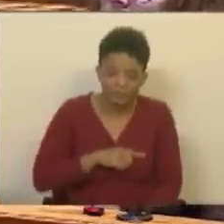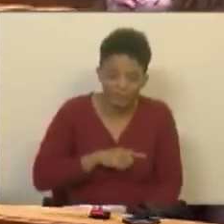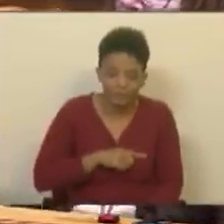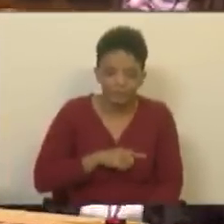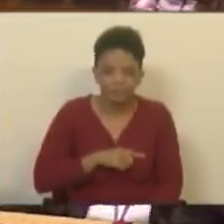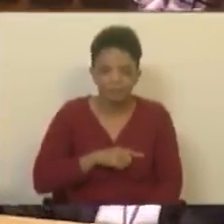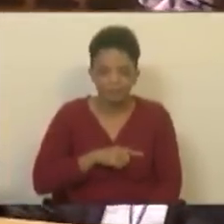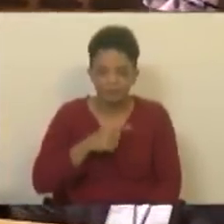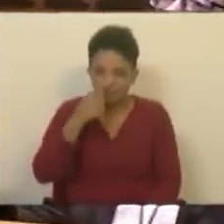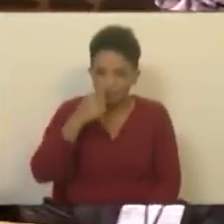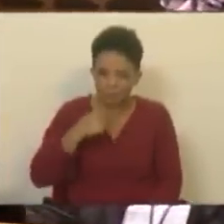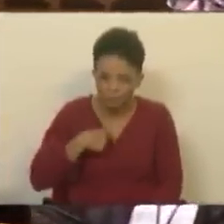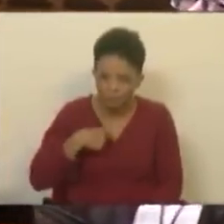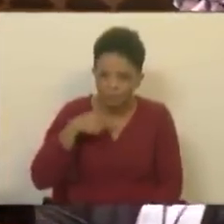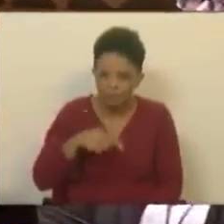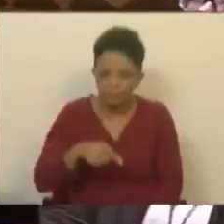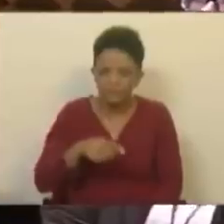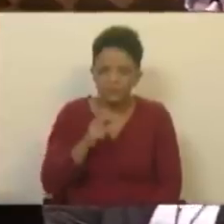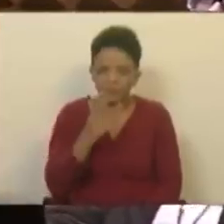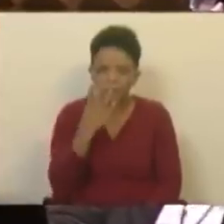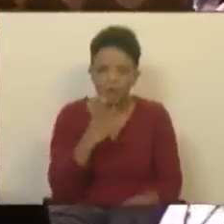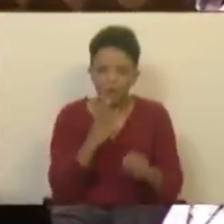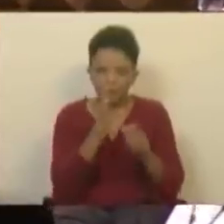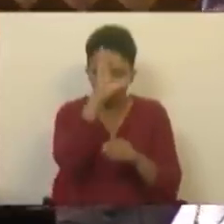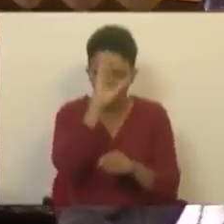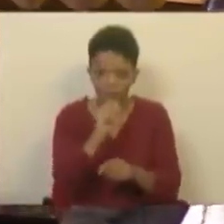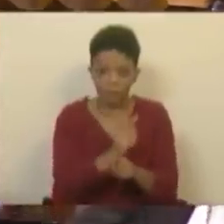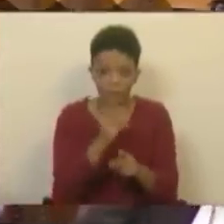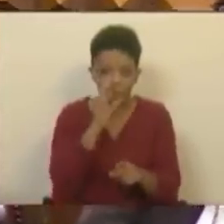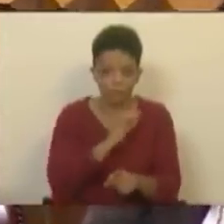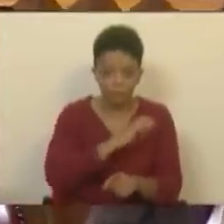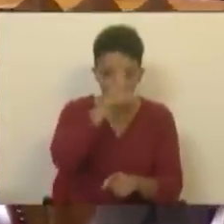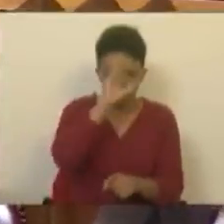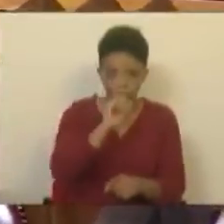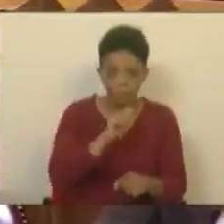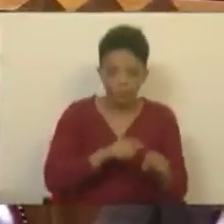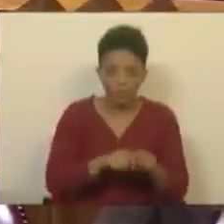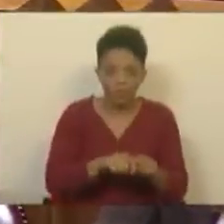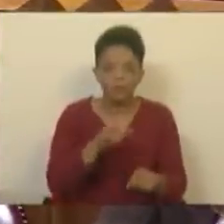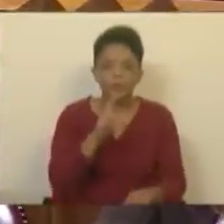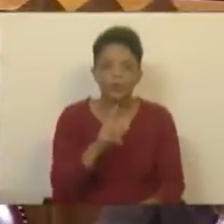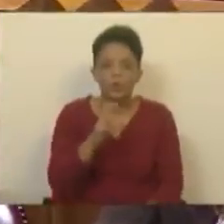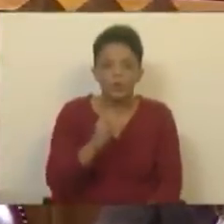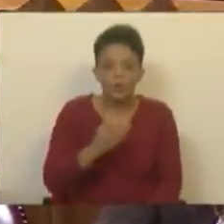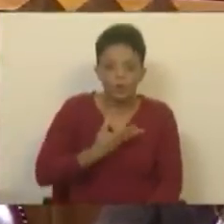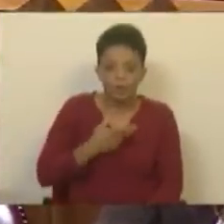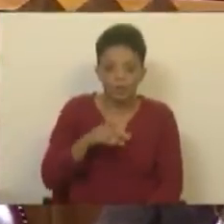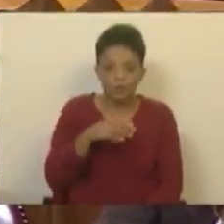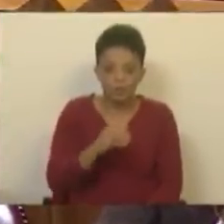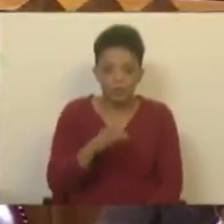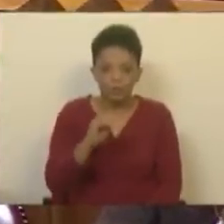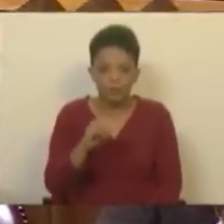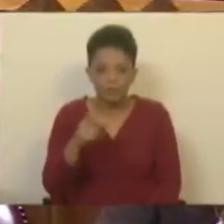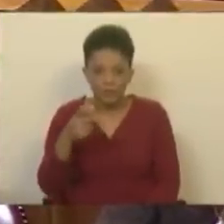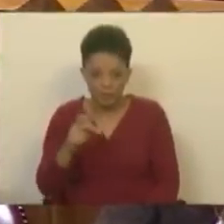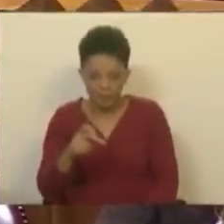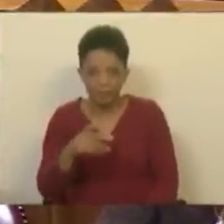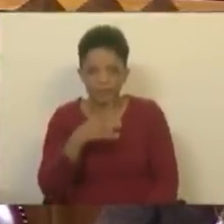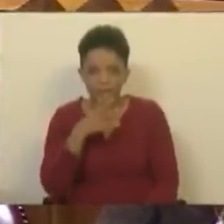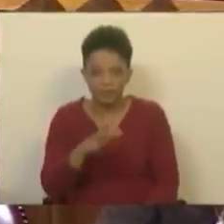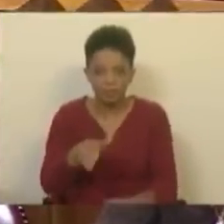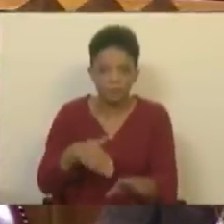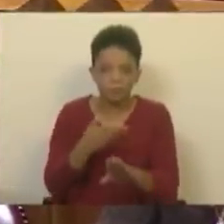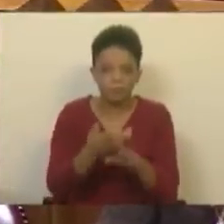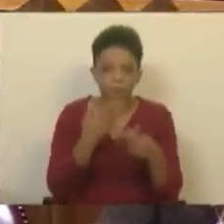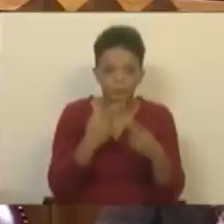grande equipe que durante esta legislatura porque o Senhor Deputado Rodrigo Saraiva acaba de dizer que a Moção de censura foi positiva porque